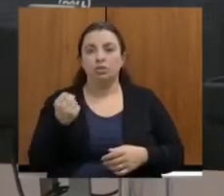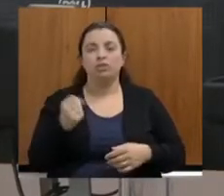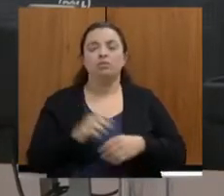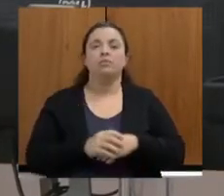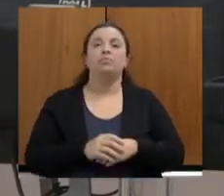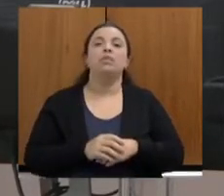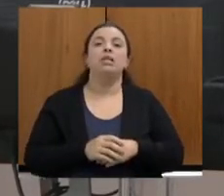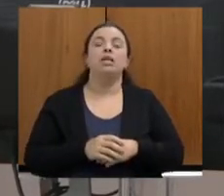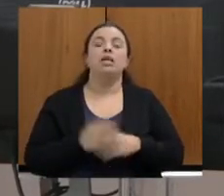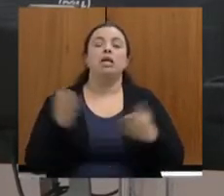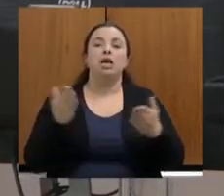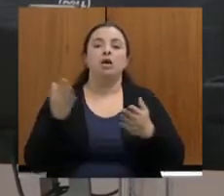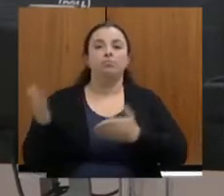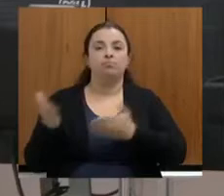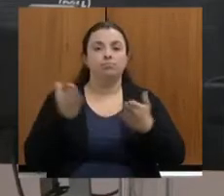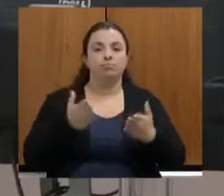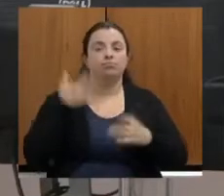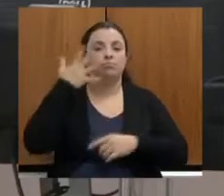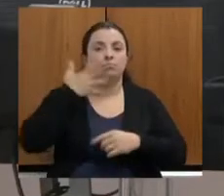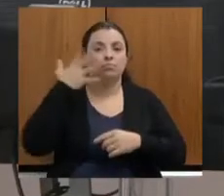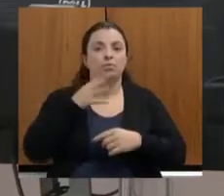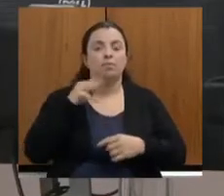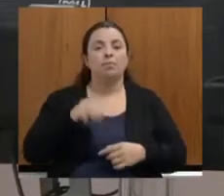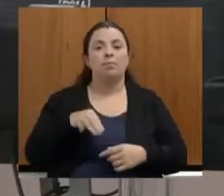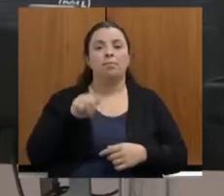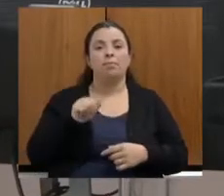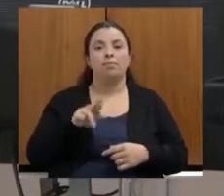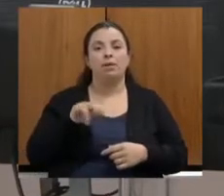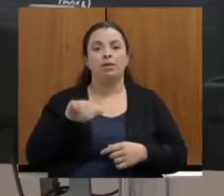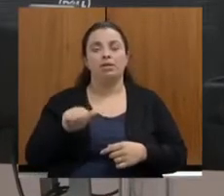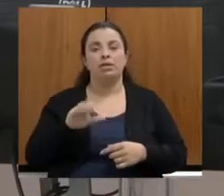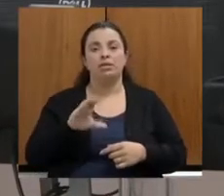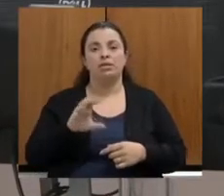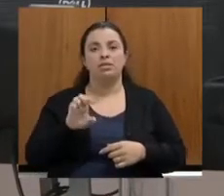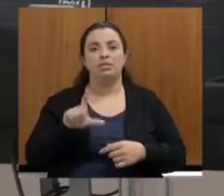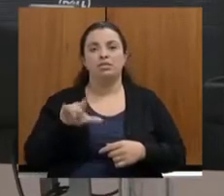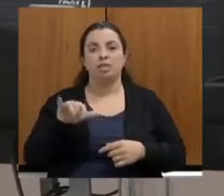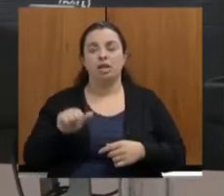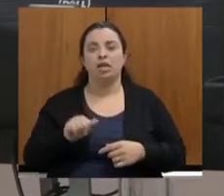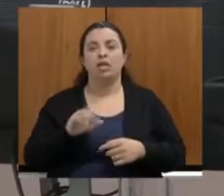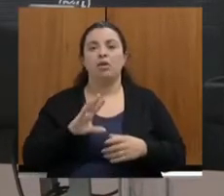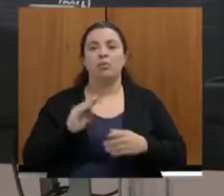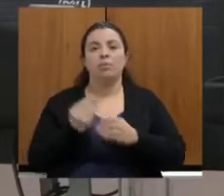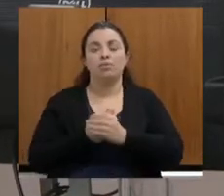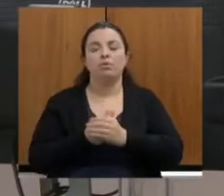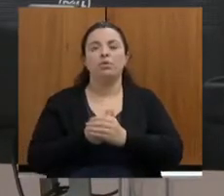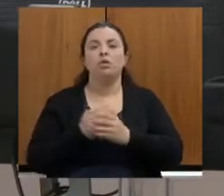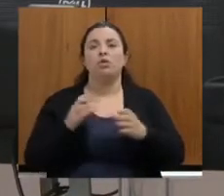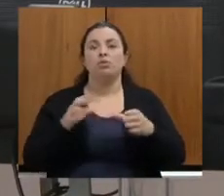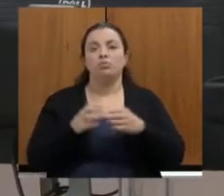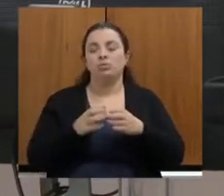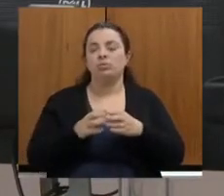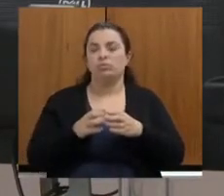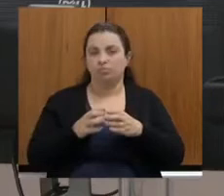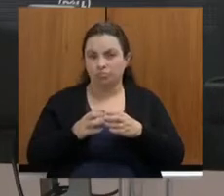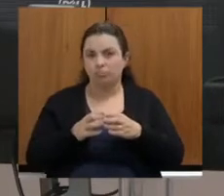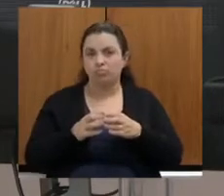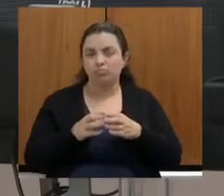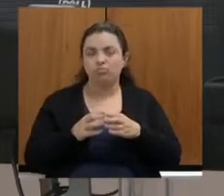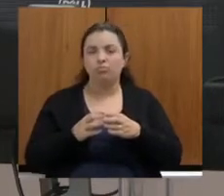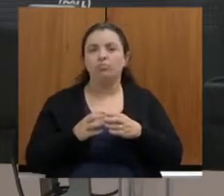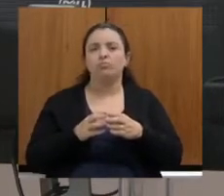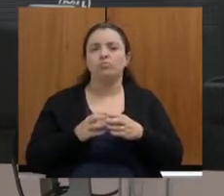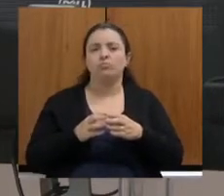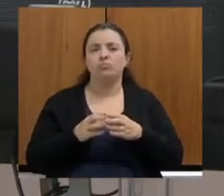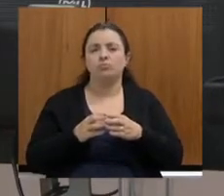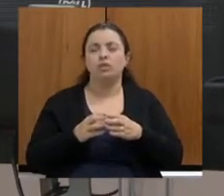Maria Célia Albino de Andrade integrante da comissão de atingidos de Conselheiro Pena e vice-presidente da associação de Produtores Rurais